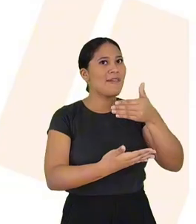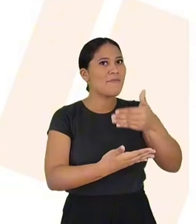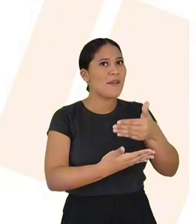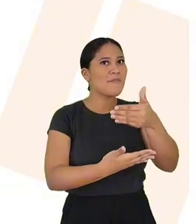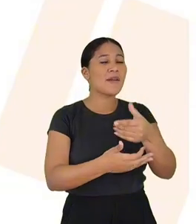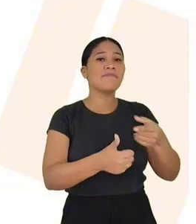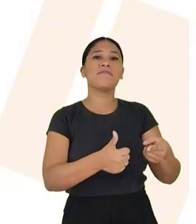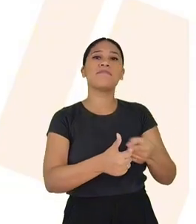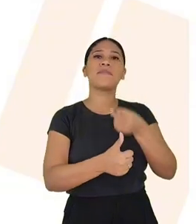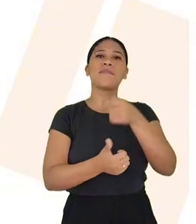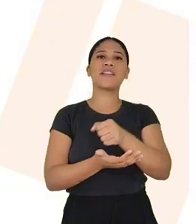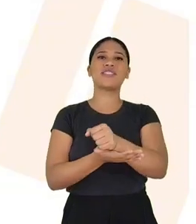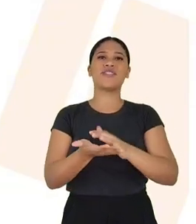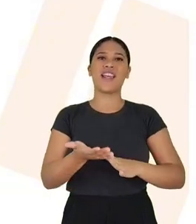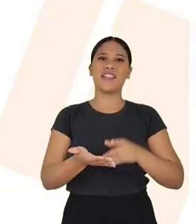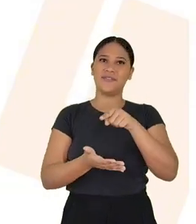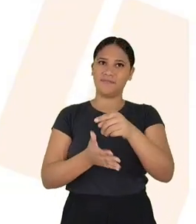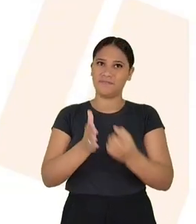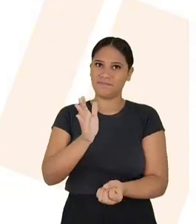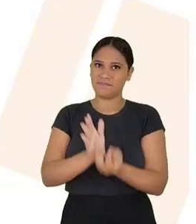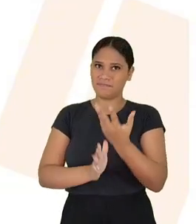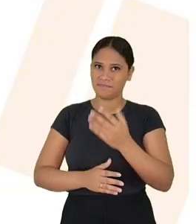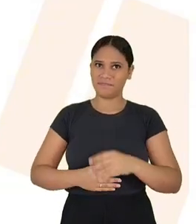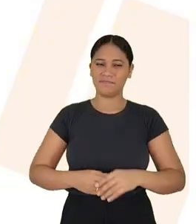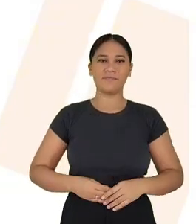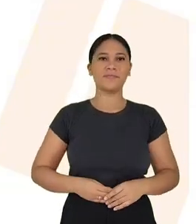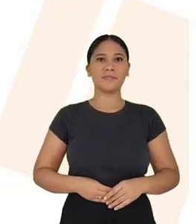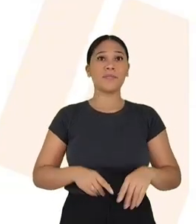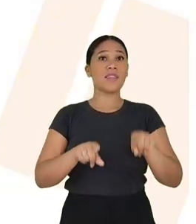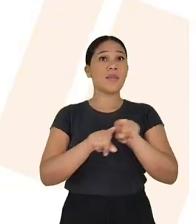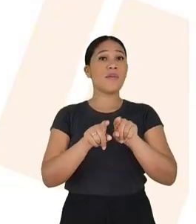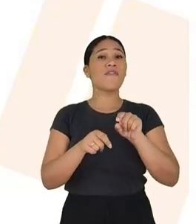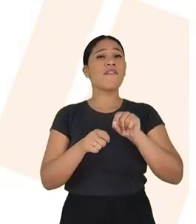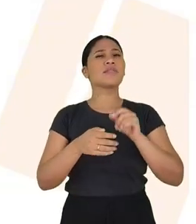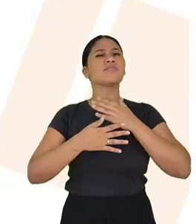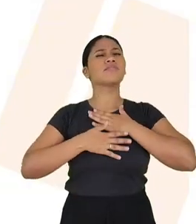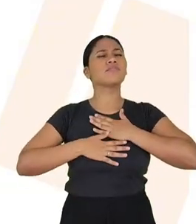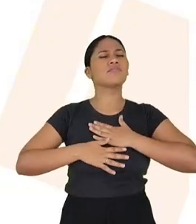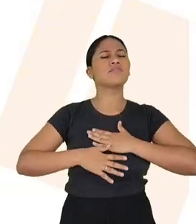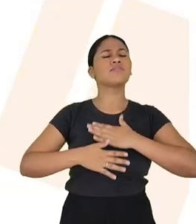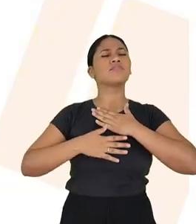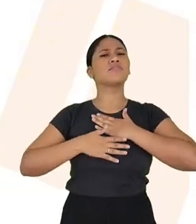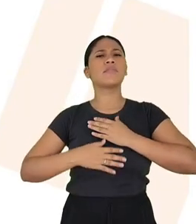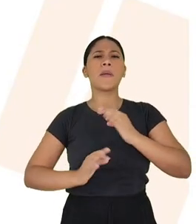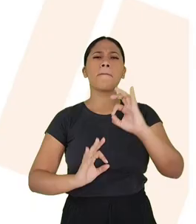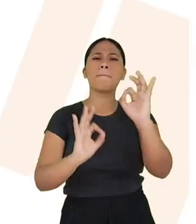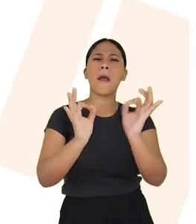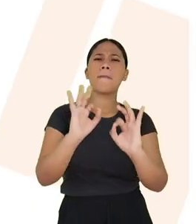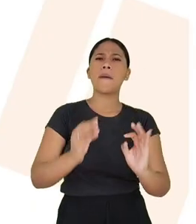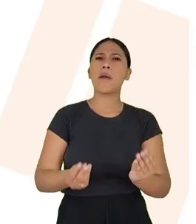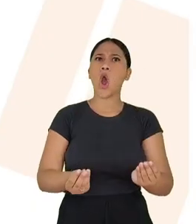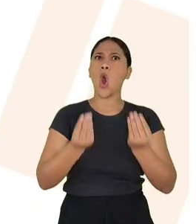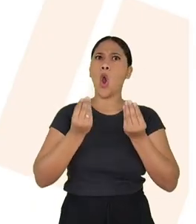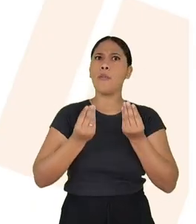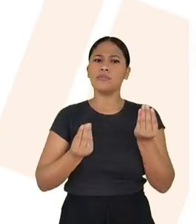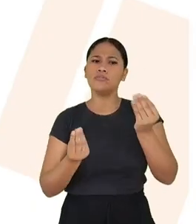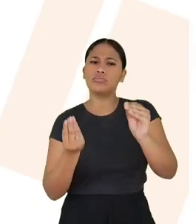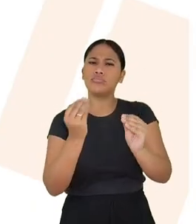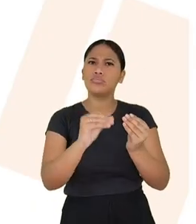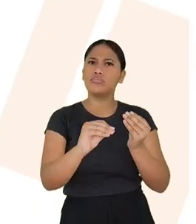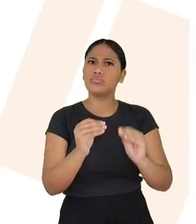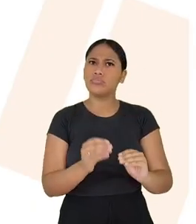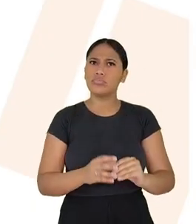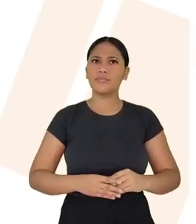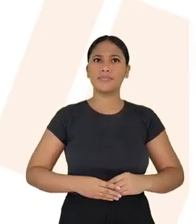e passo a passo da primeira atividade que será construída. Faça um pequeno planejamento de como será feita a